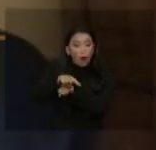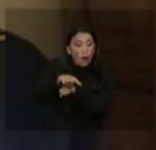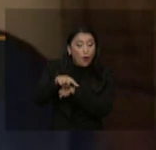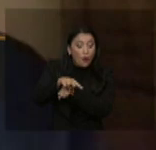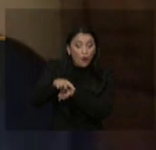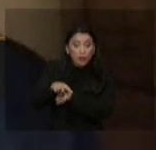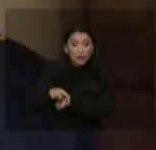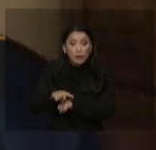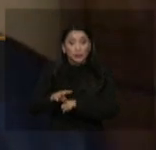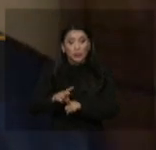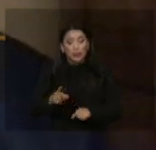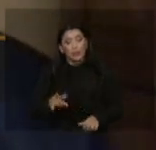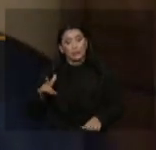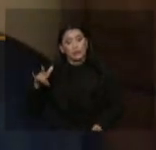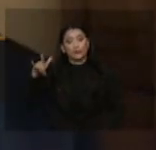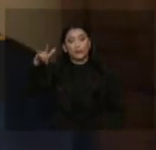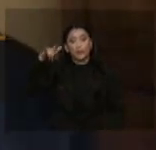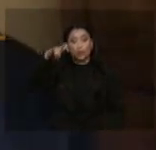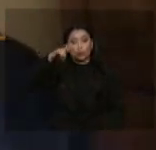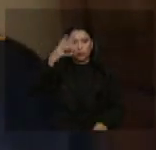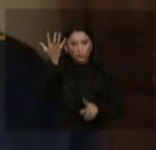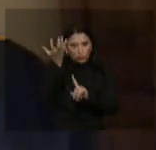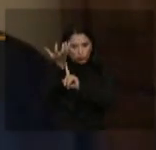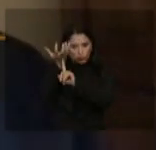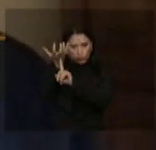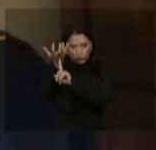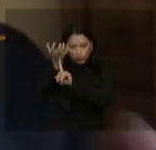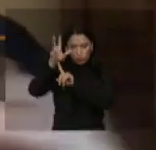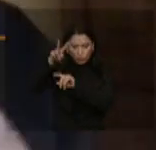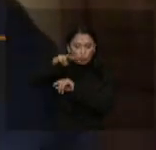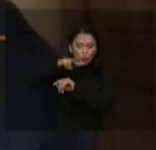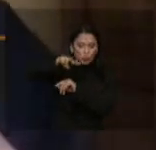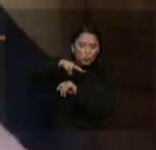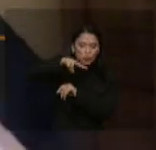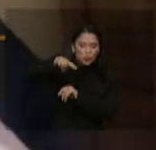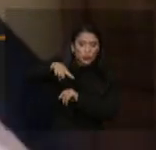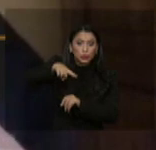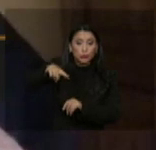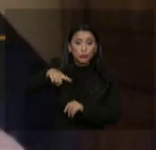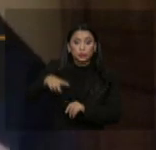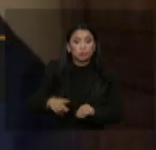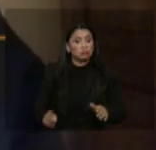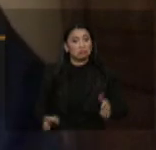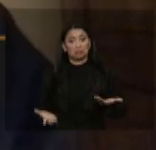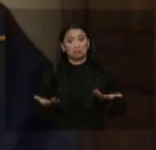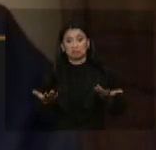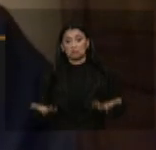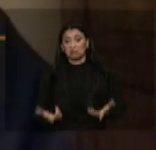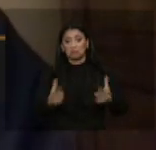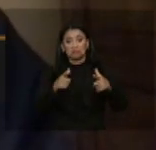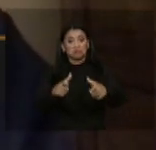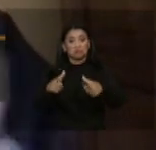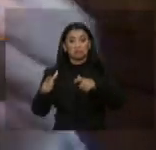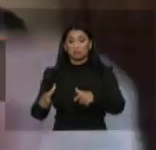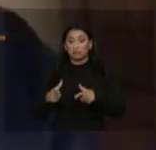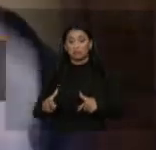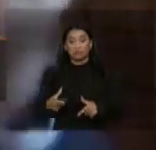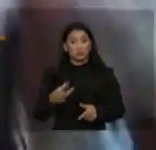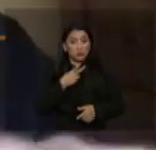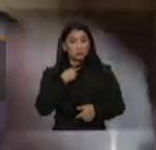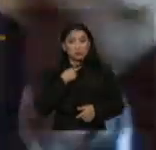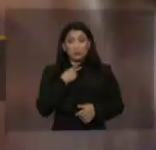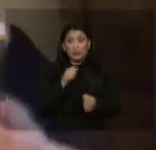Espiões hoje sobrevoam o espaço aéreo dos estados e os estados não tem nenhuma possibilidade